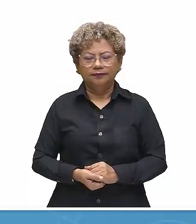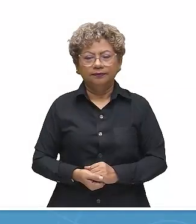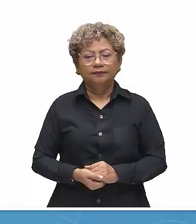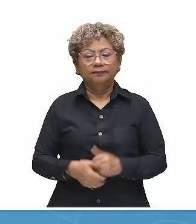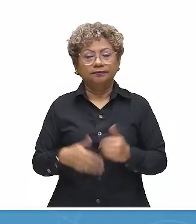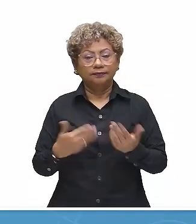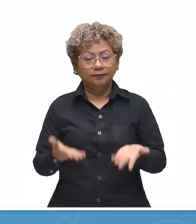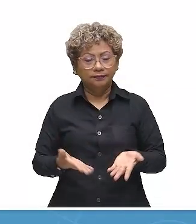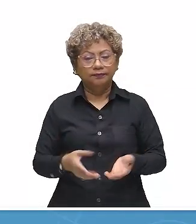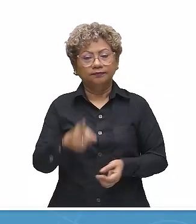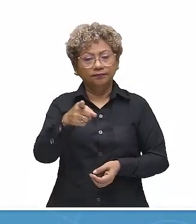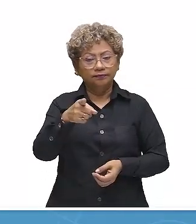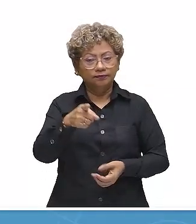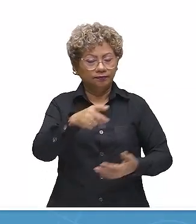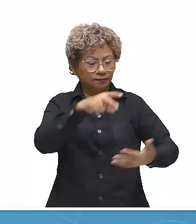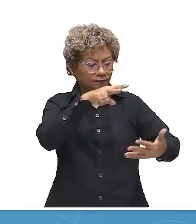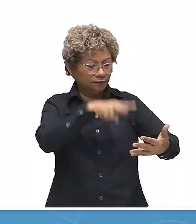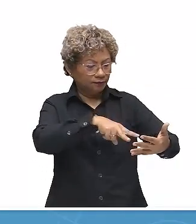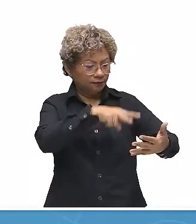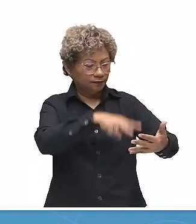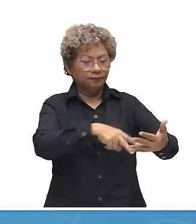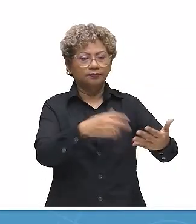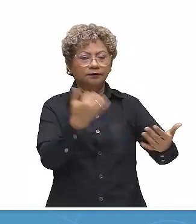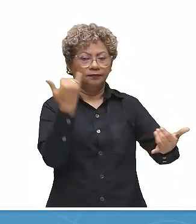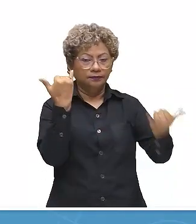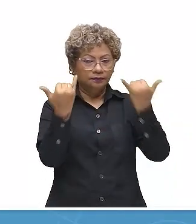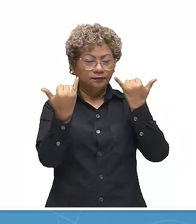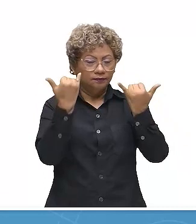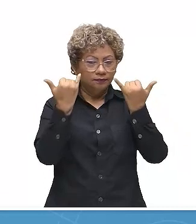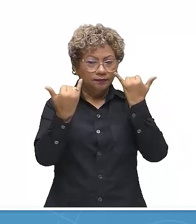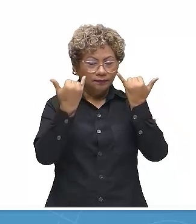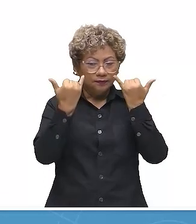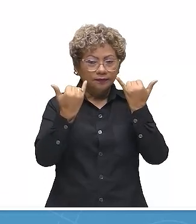Muito bem, então vocês vão ficar aí com a questão de número 1.